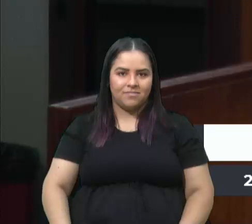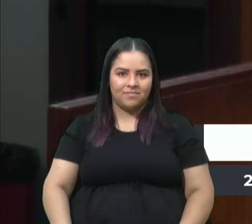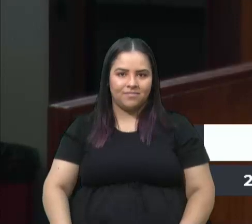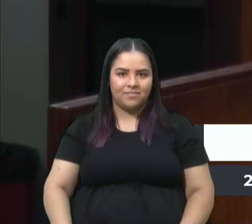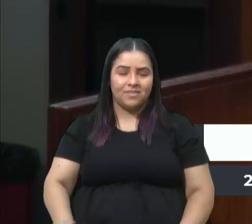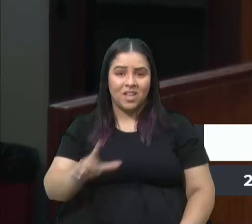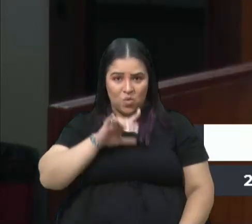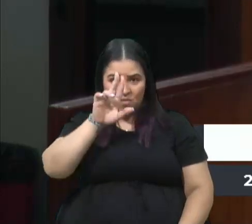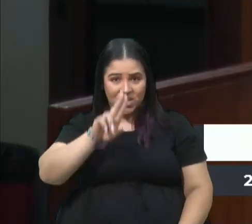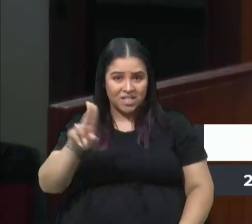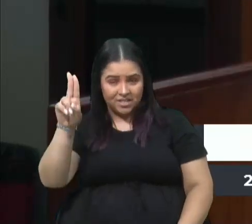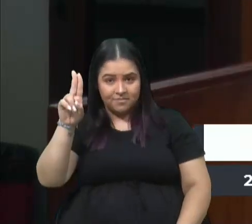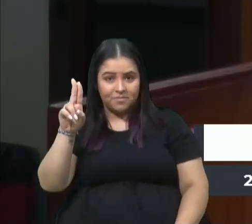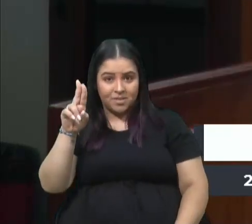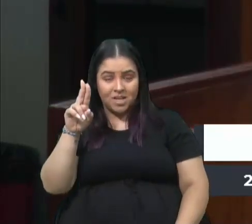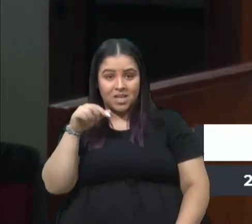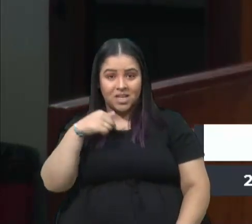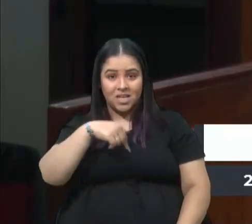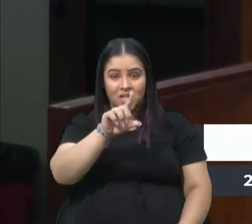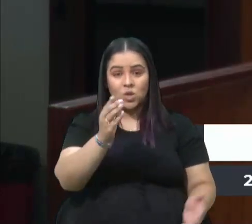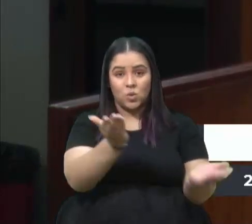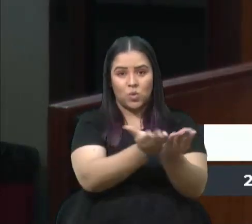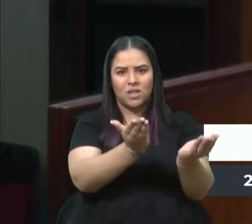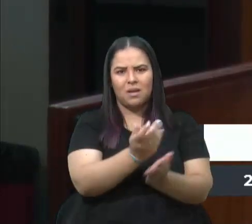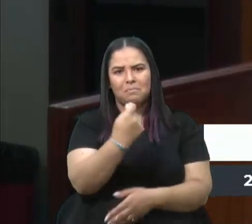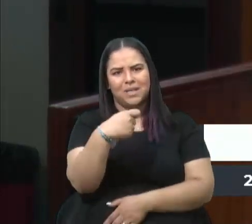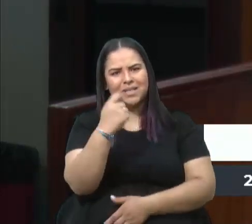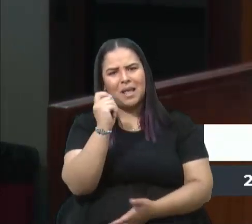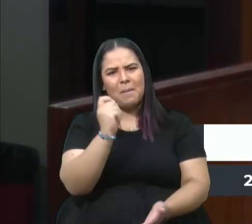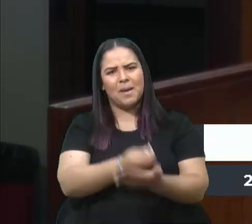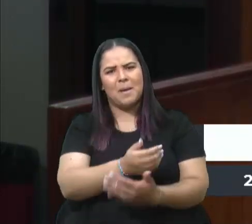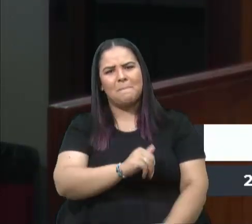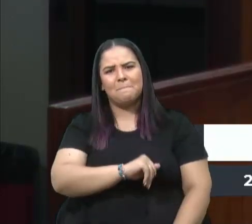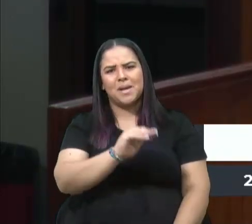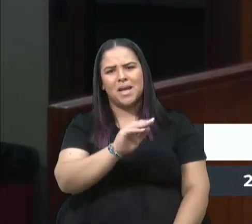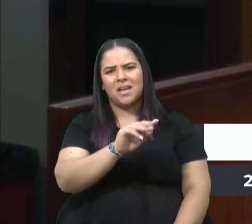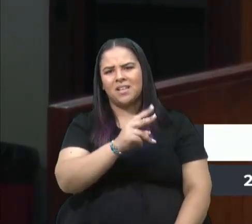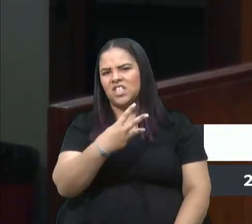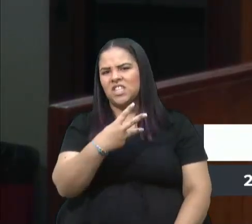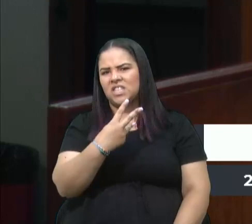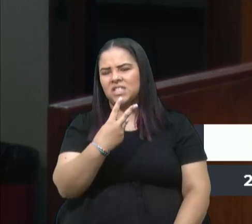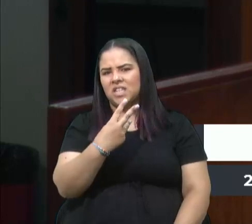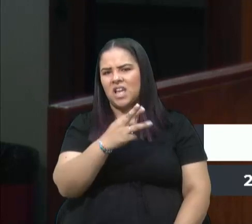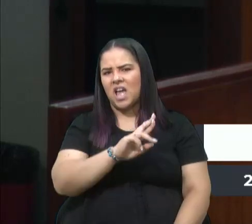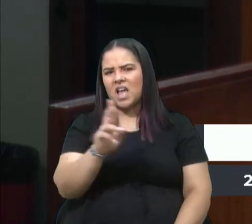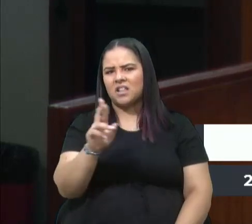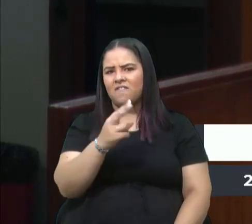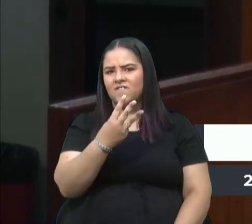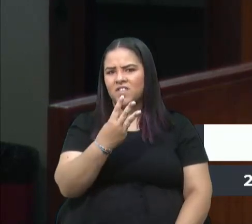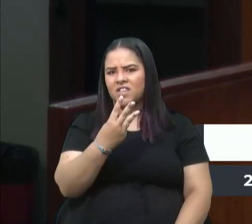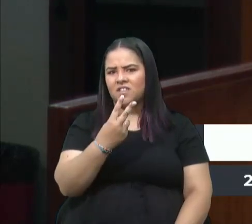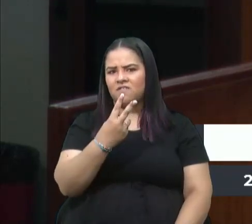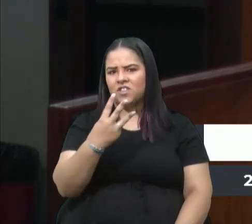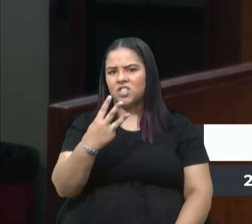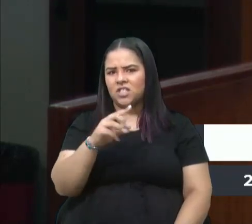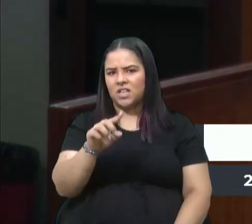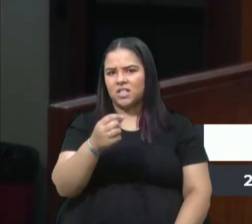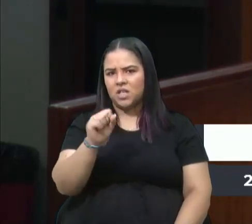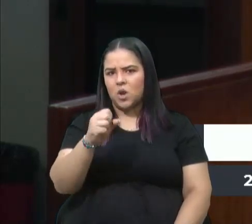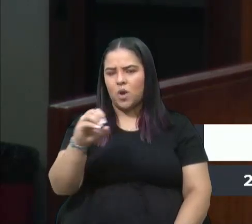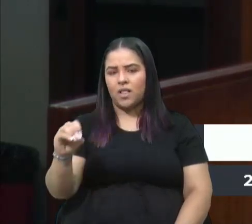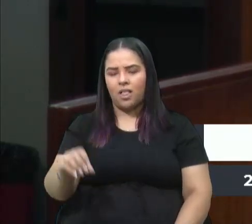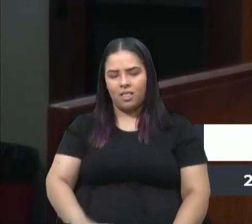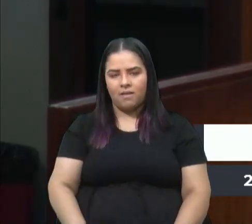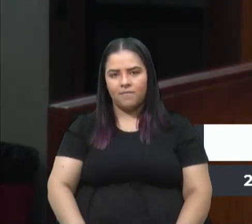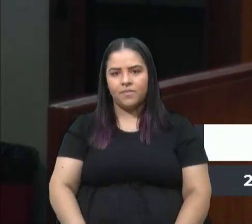do Caí. Para estudar, vai ter que pagar mais de R$23, R$23,80. Então, imagina o